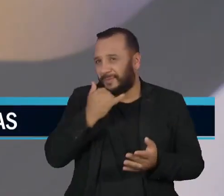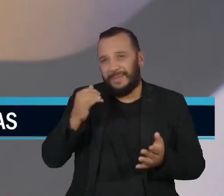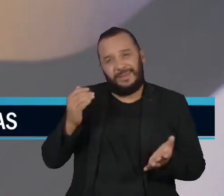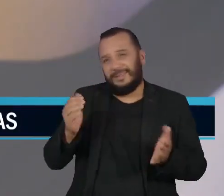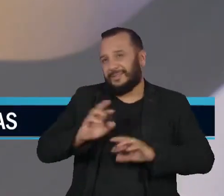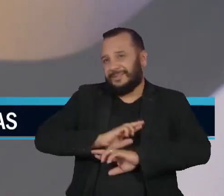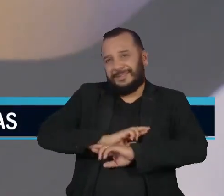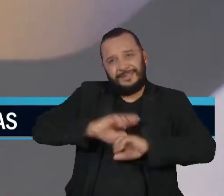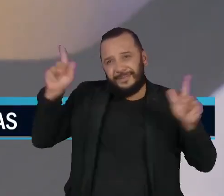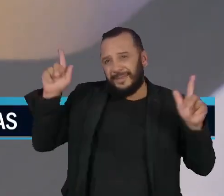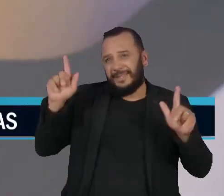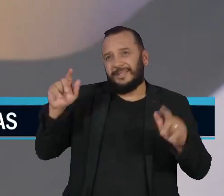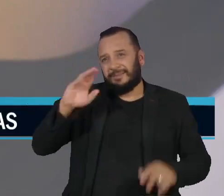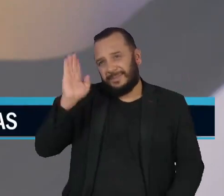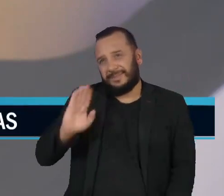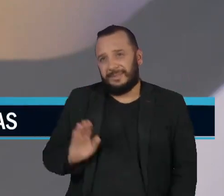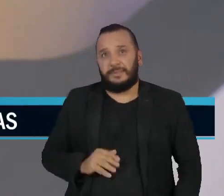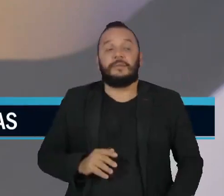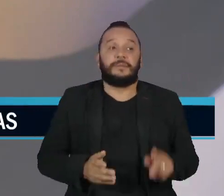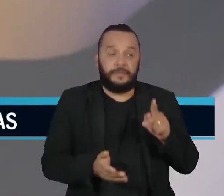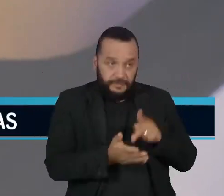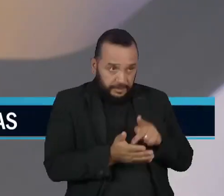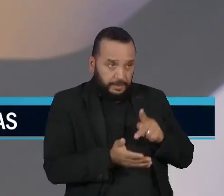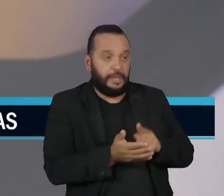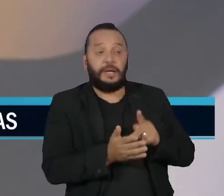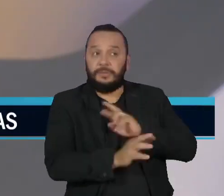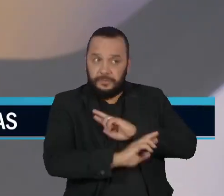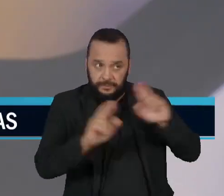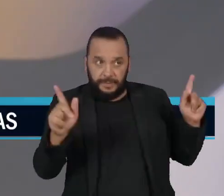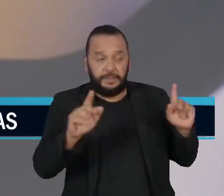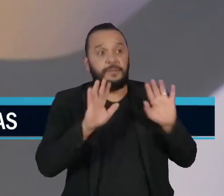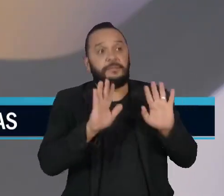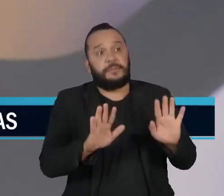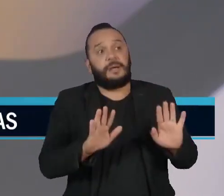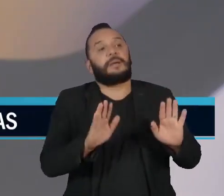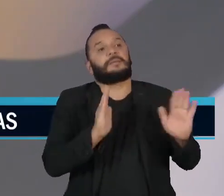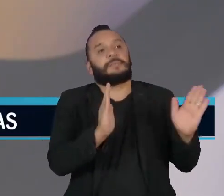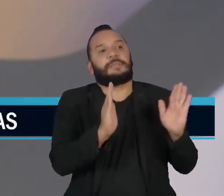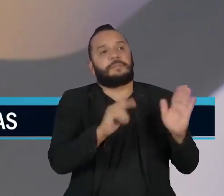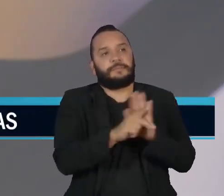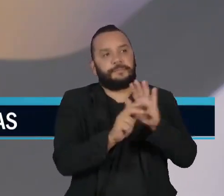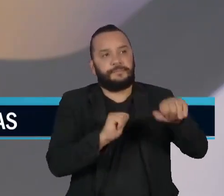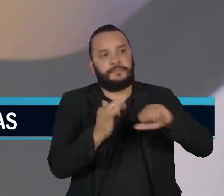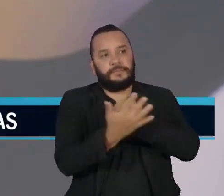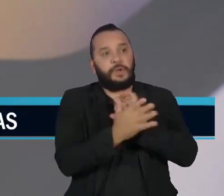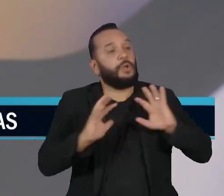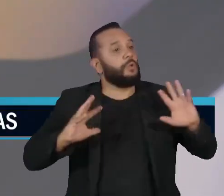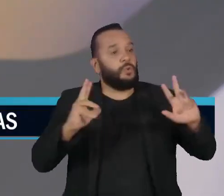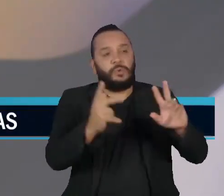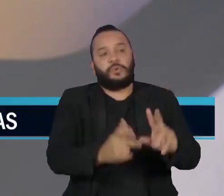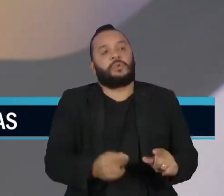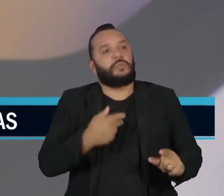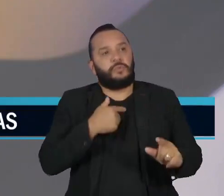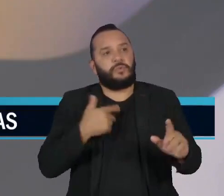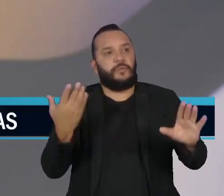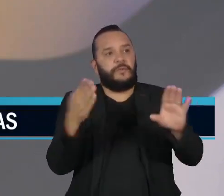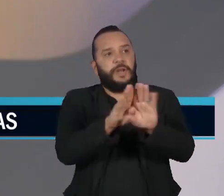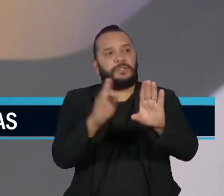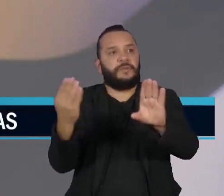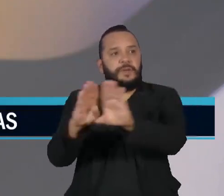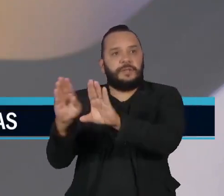completamente diferentes, Karen, mas o que une todas elas é que, com a pandemia, todas entraram em recessão. E esse fenômeno